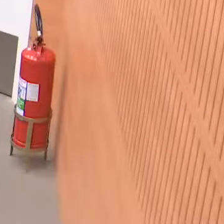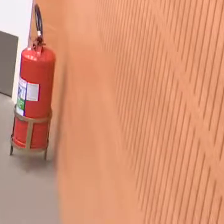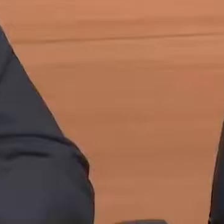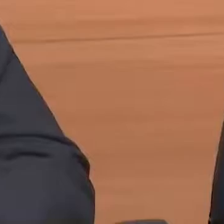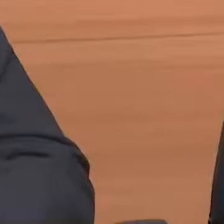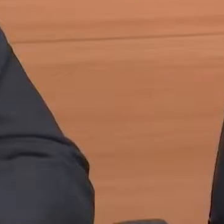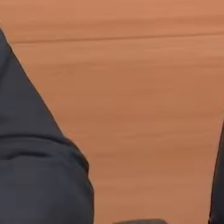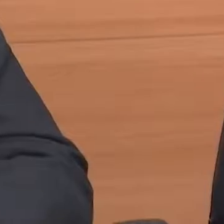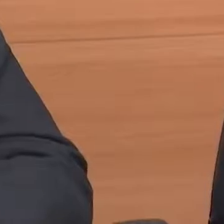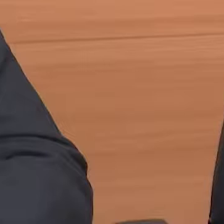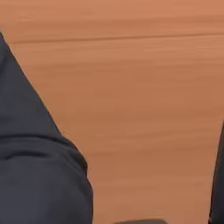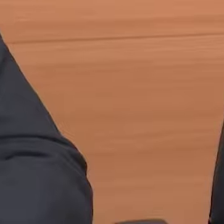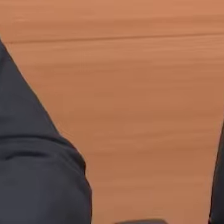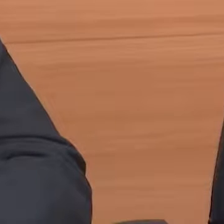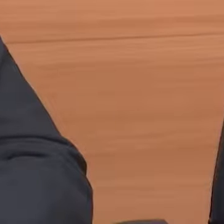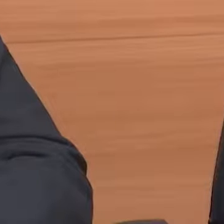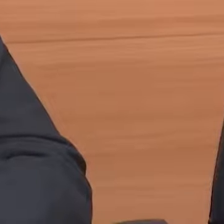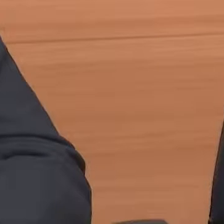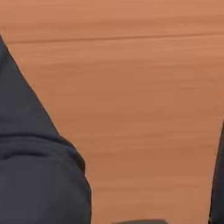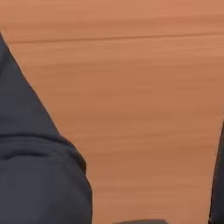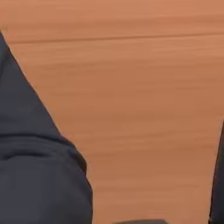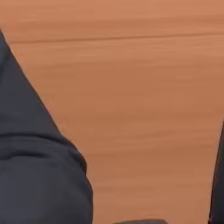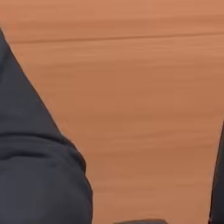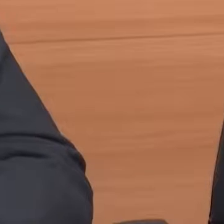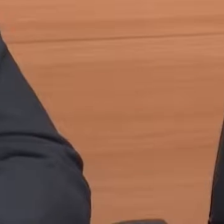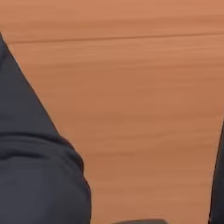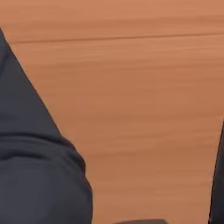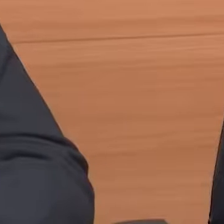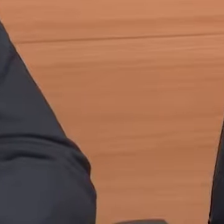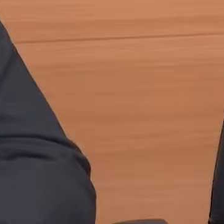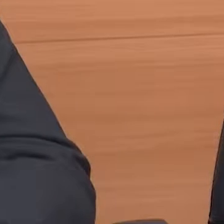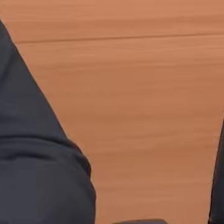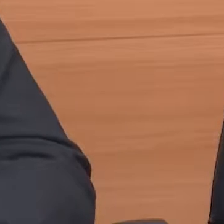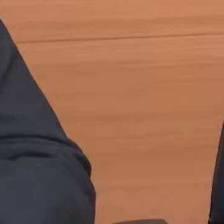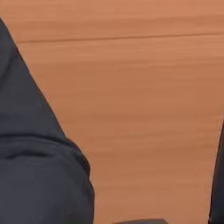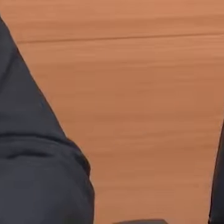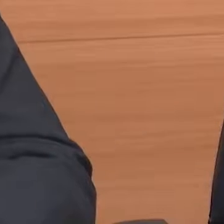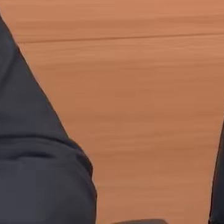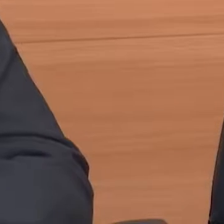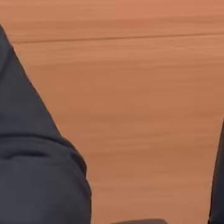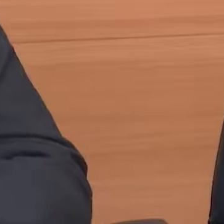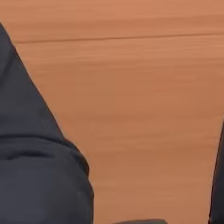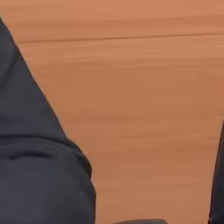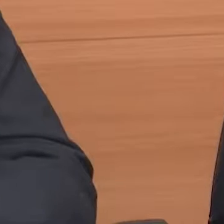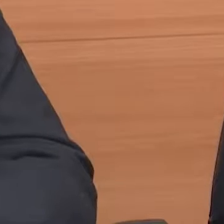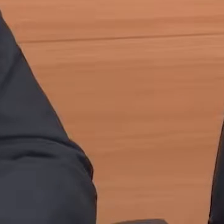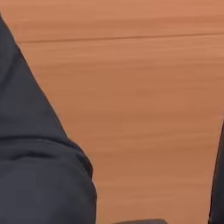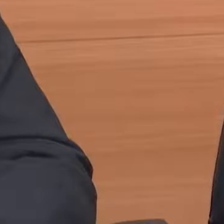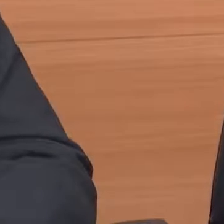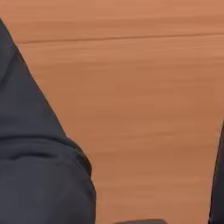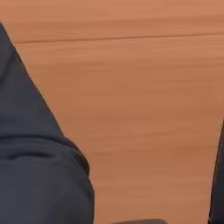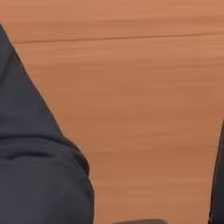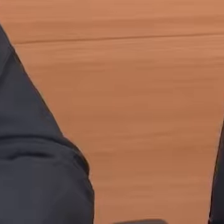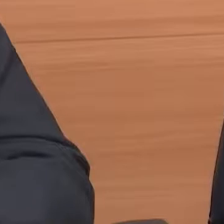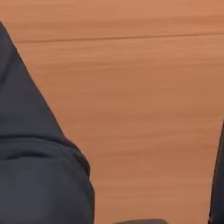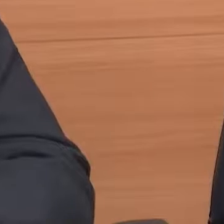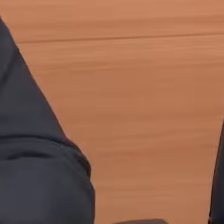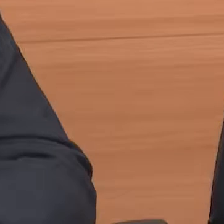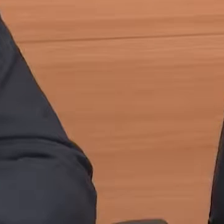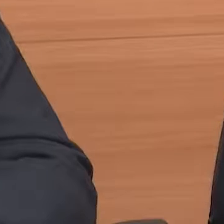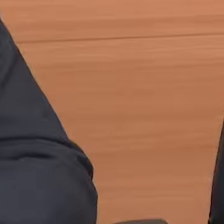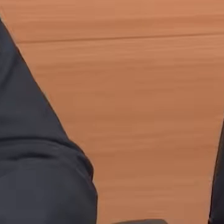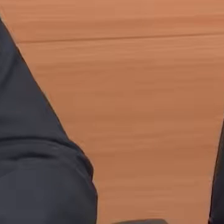Campinas, bem como toda a população que nos assiste pela TV Câmara. A TV Câmara hoje, graças a Deus, tem um